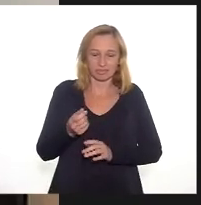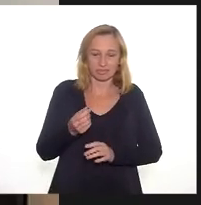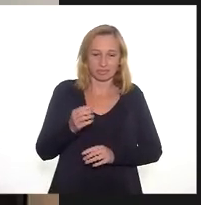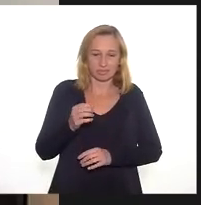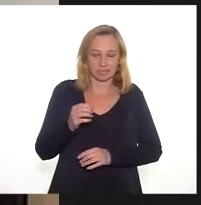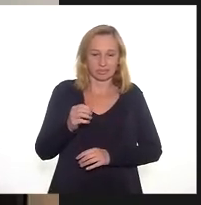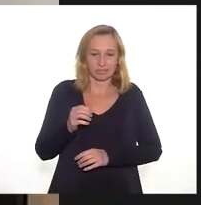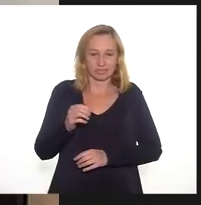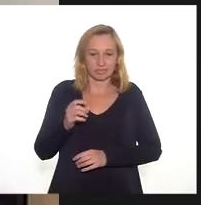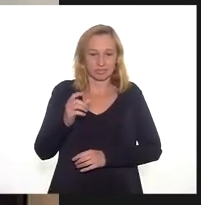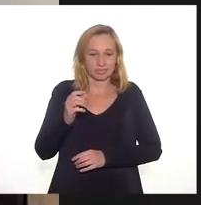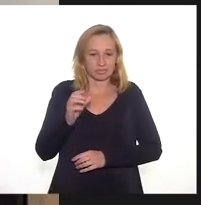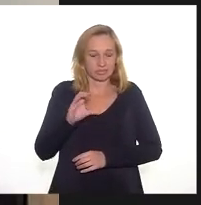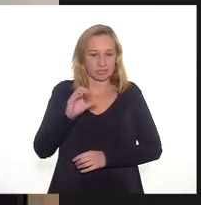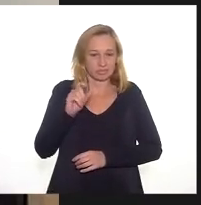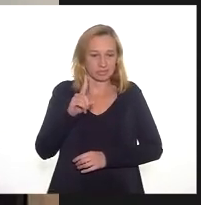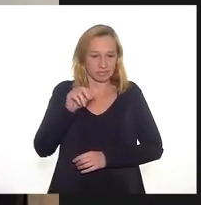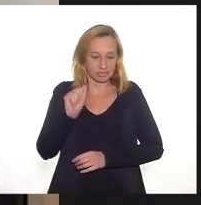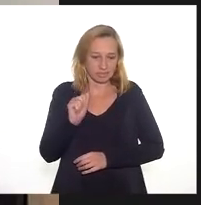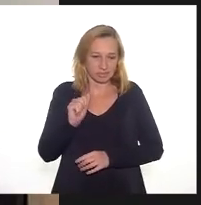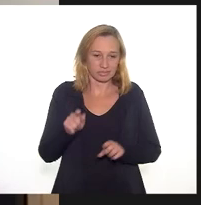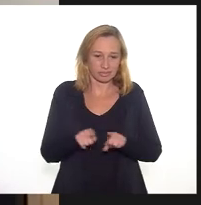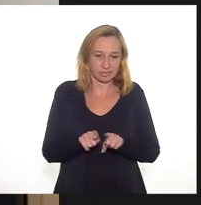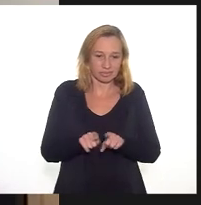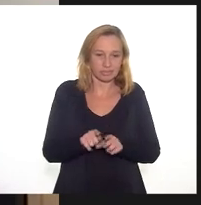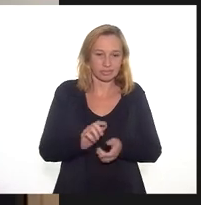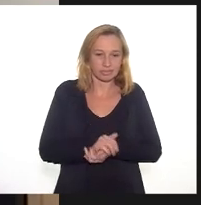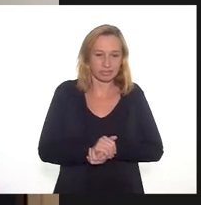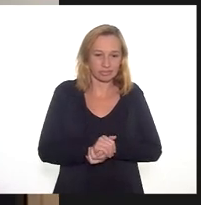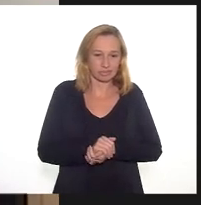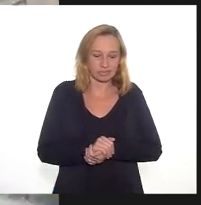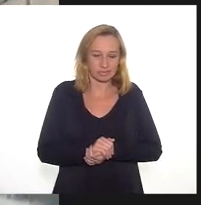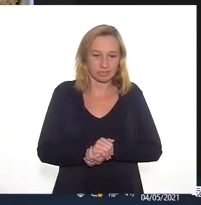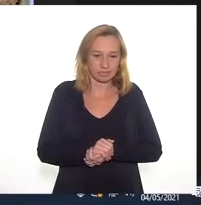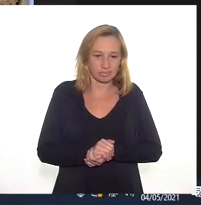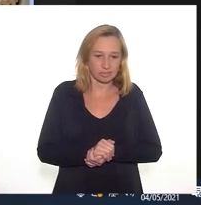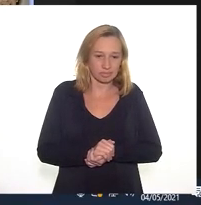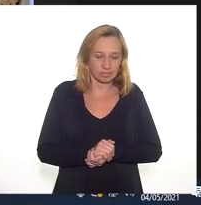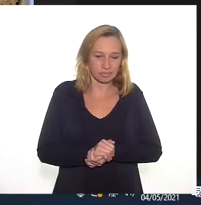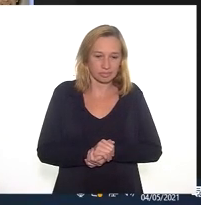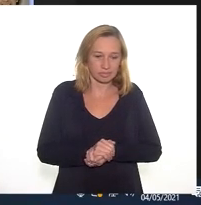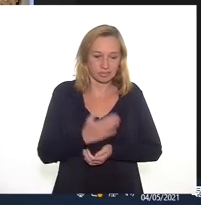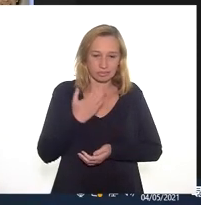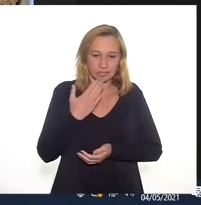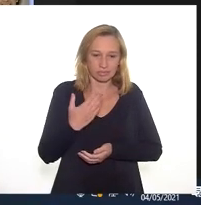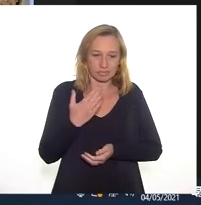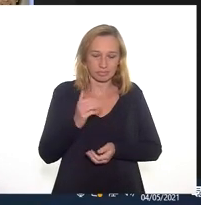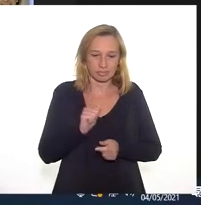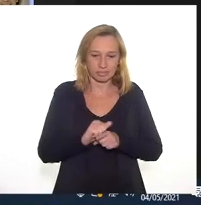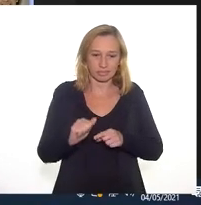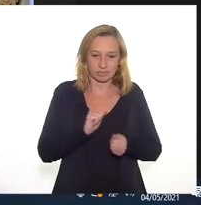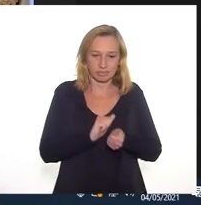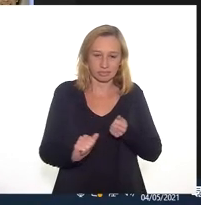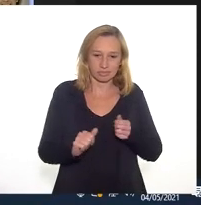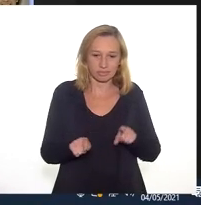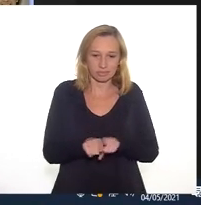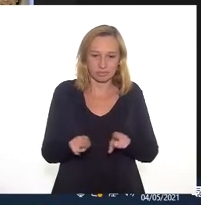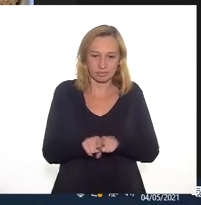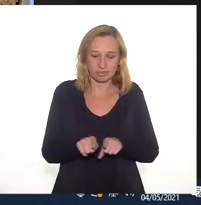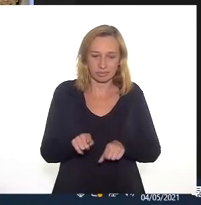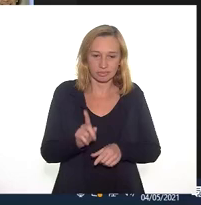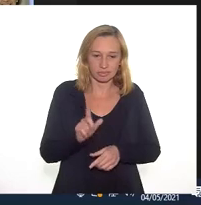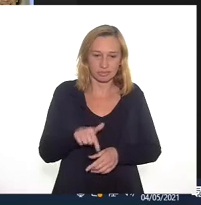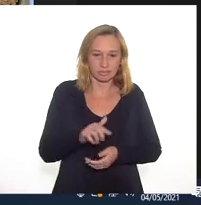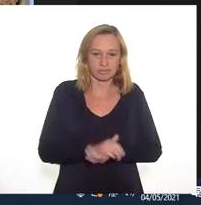E o tipo de chuteira também, né? Oi? E o tipo da chuteira também, né, Lucinha? É chuteira